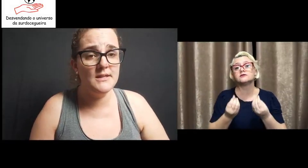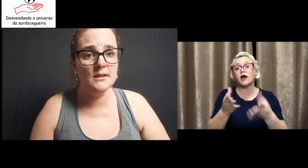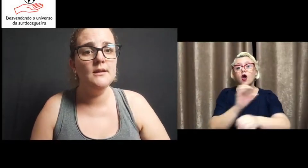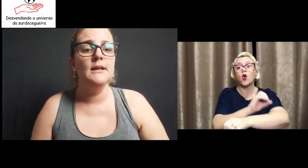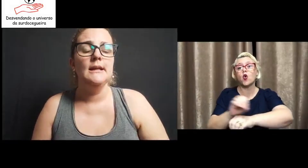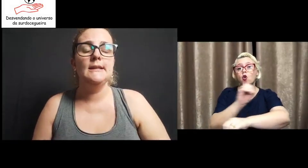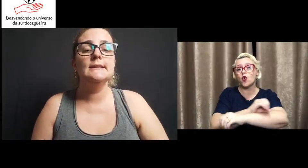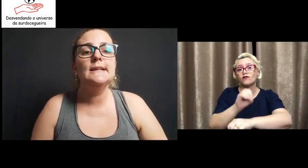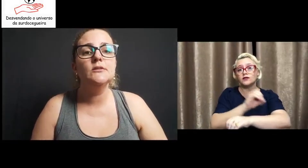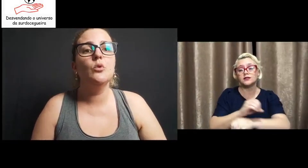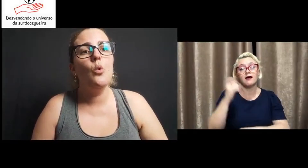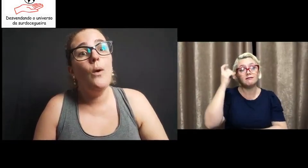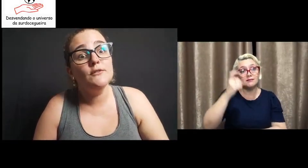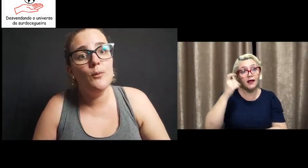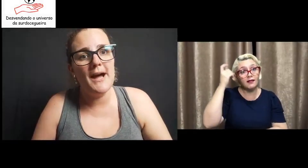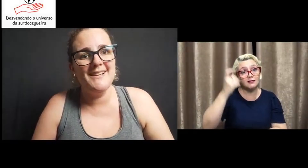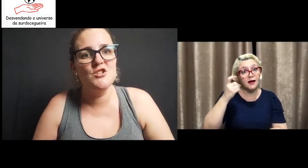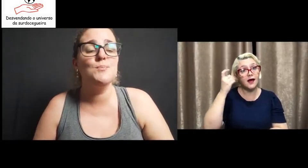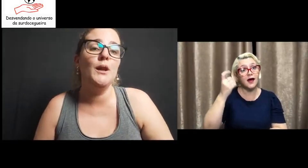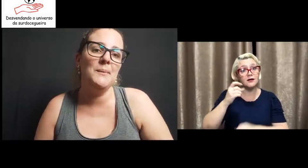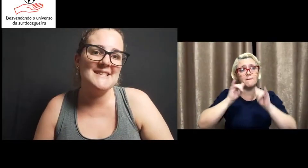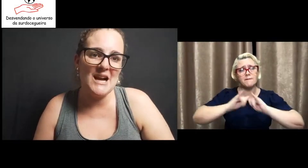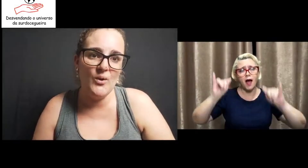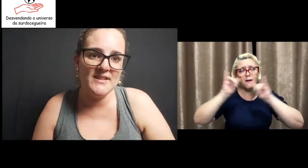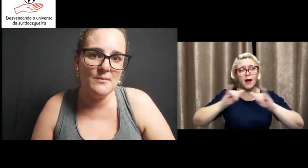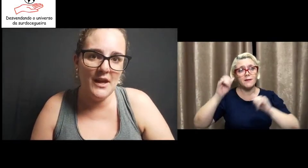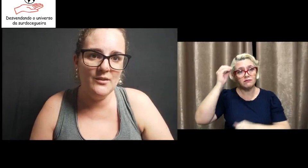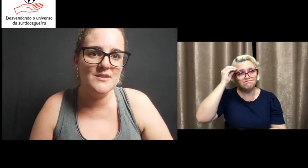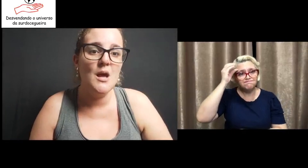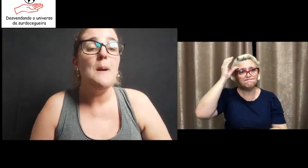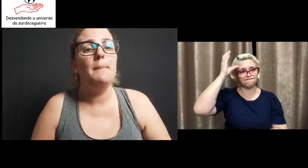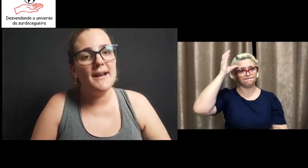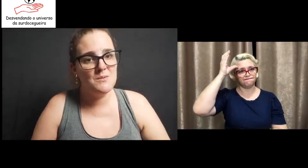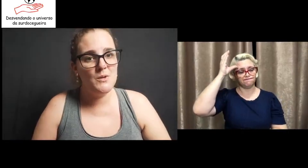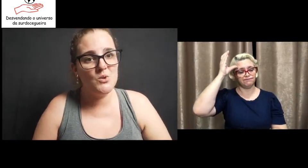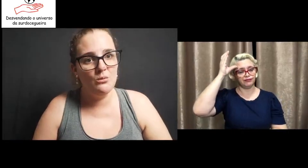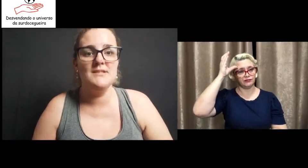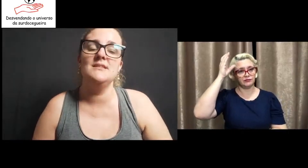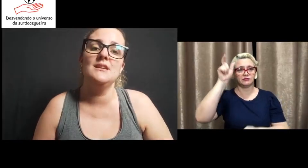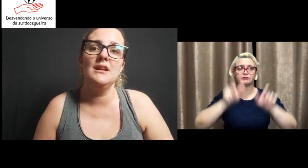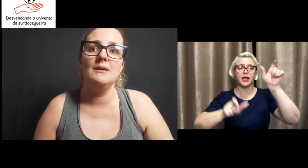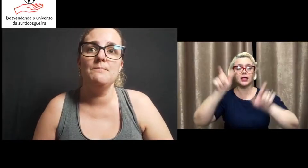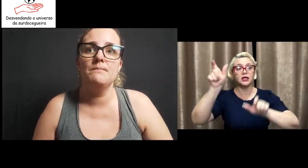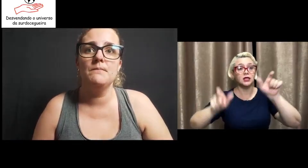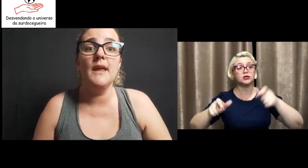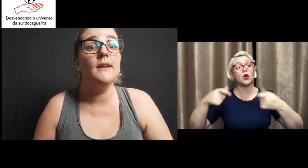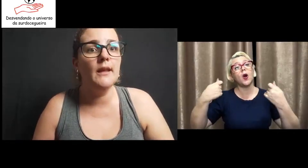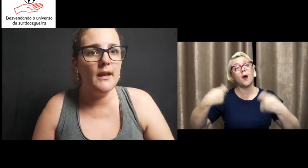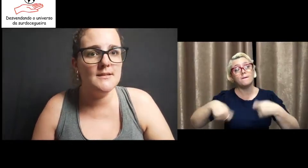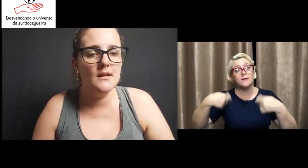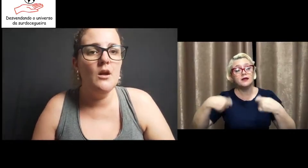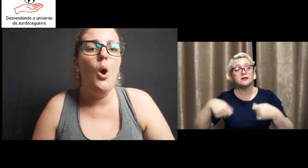essa oficina e tentando, o quanto mais, disponibilizar conhecimentos para as pessoas que